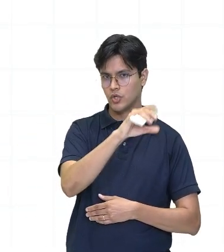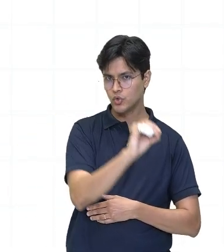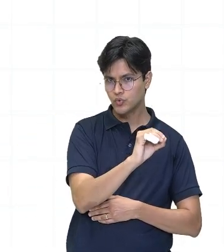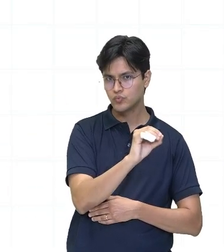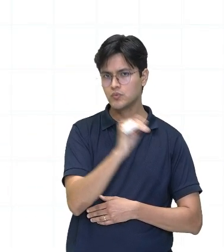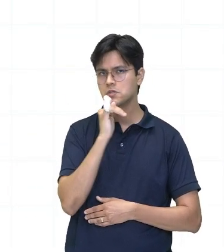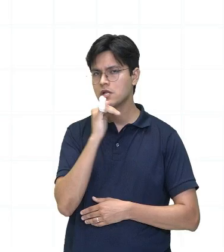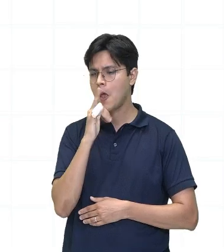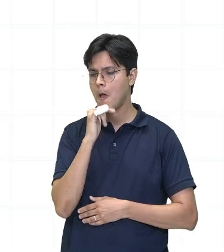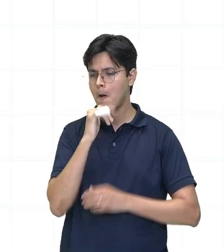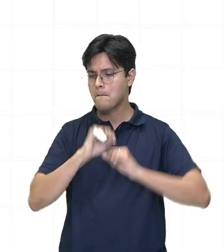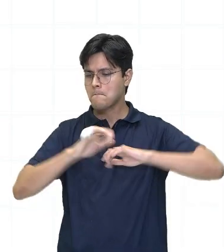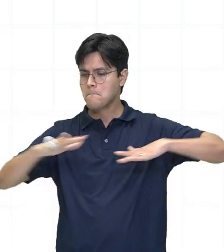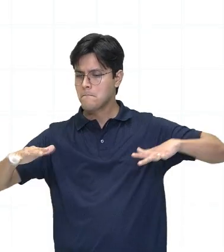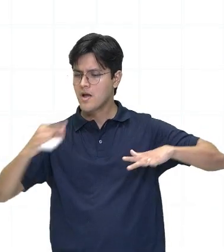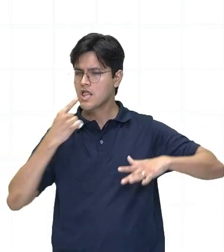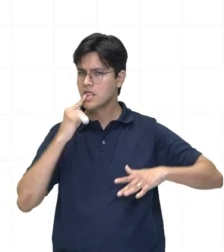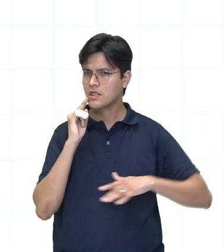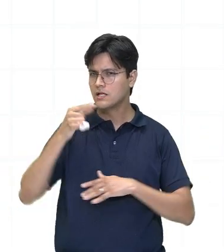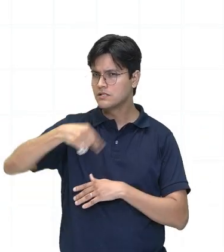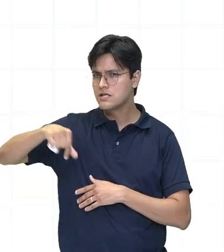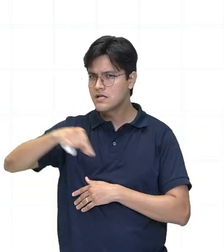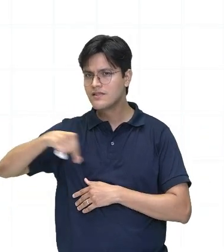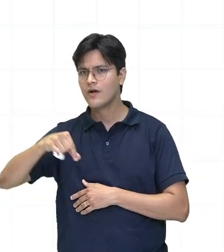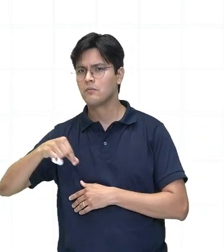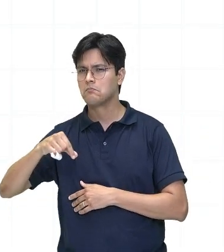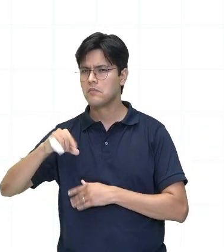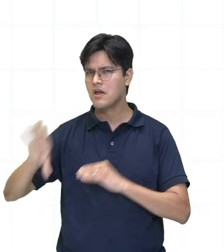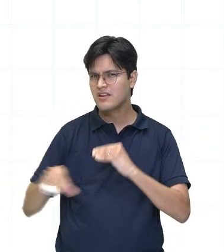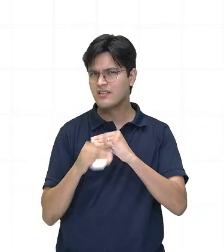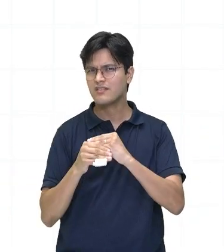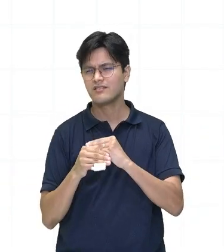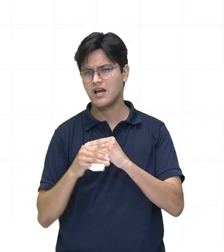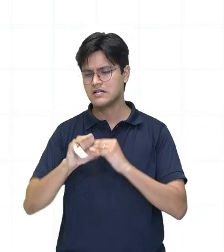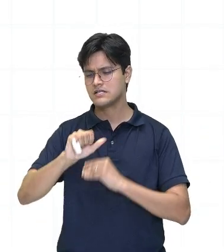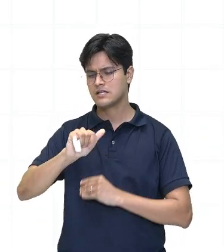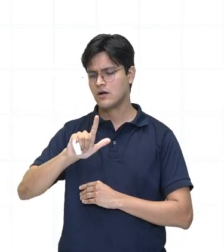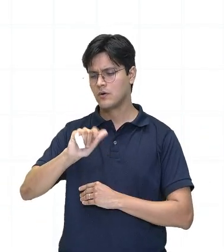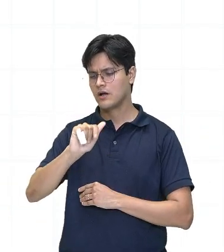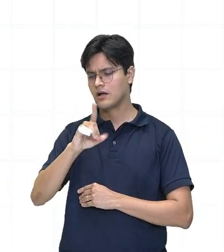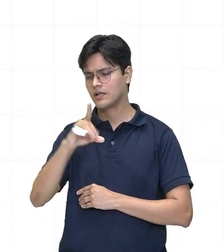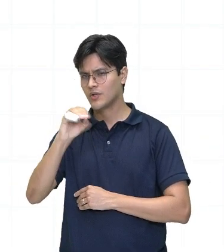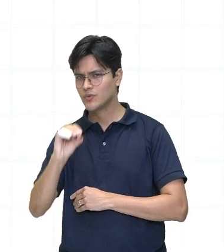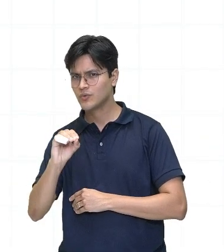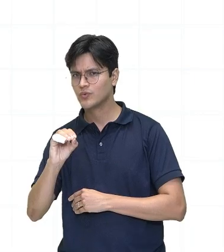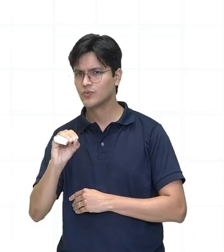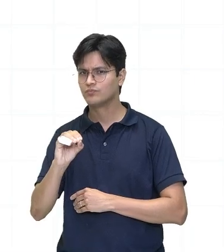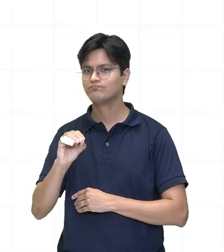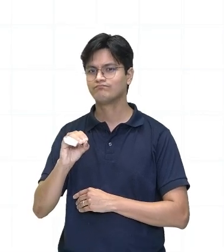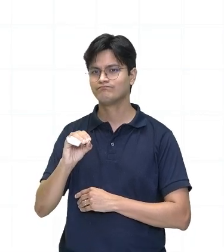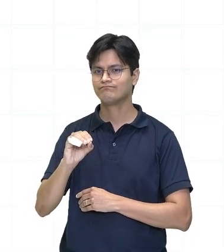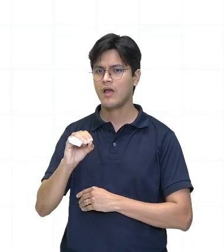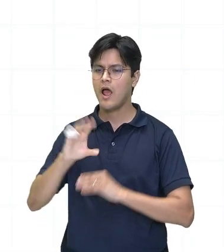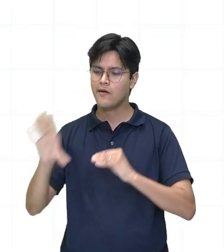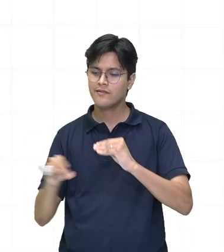está acontecendo um pleonasmo literário, uma vez que ele está sendo utilizado para